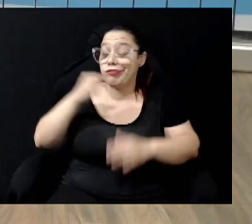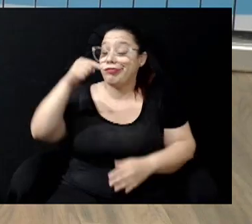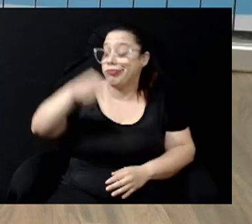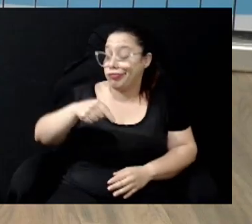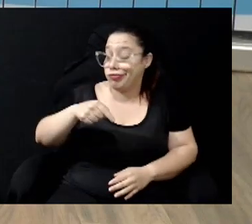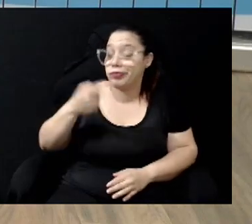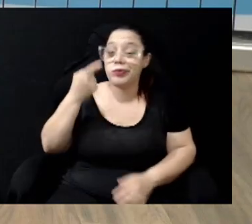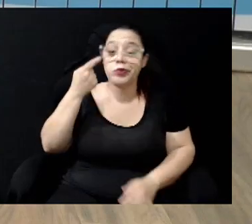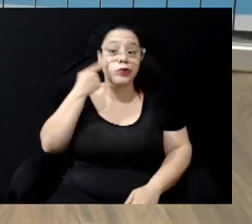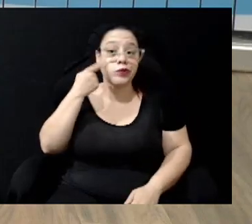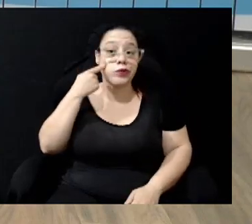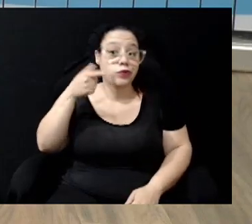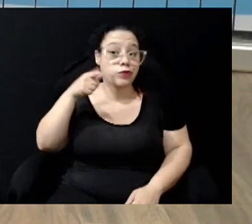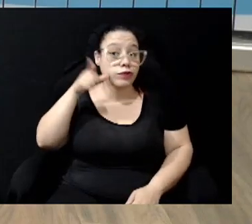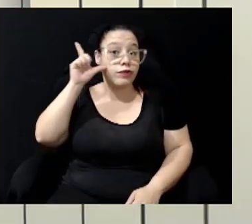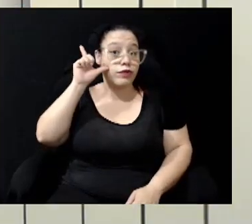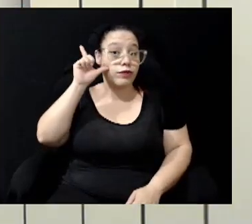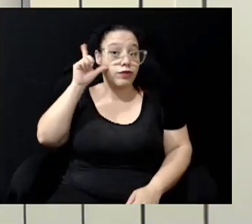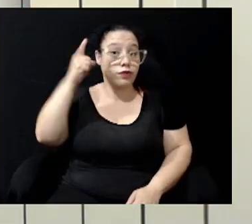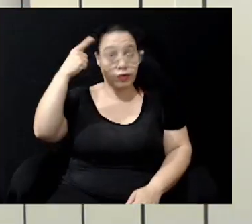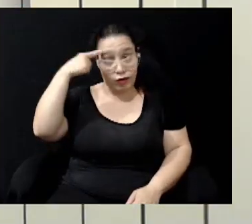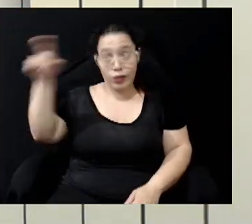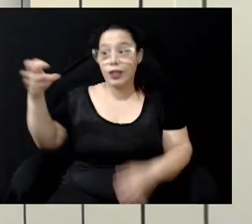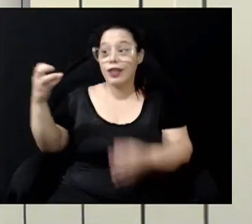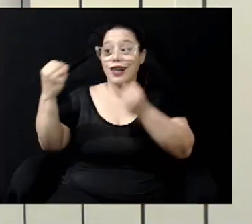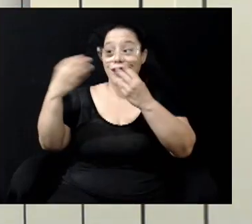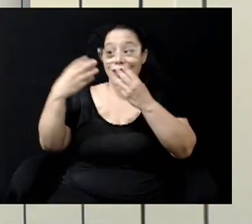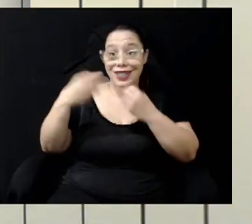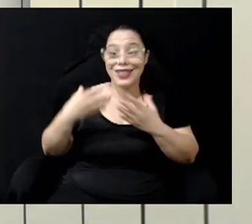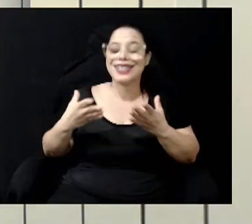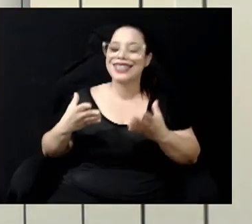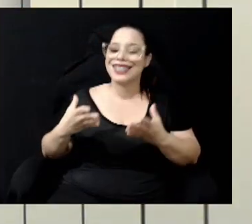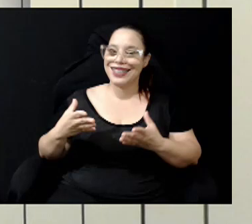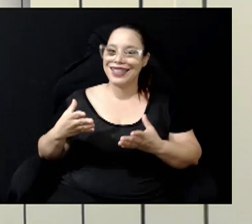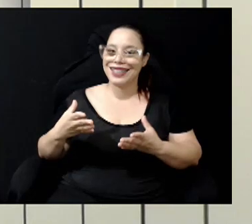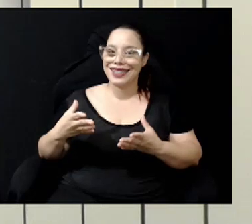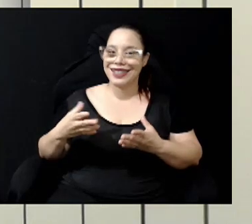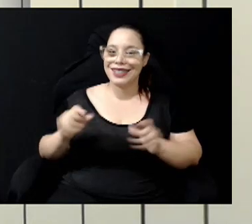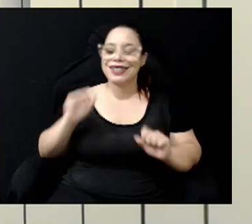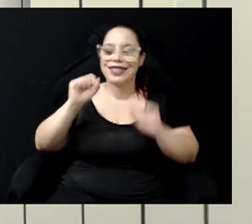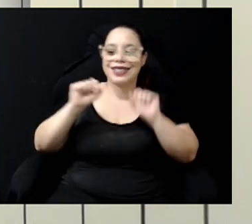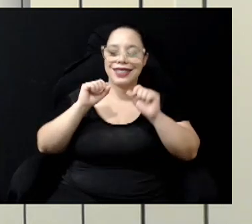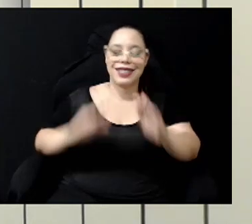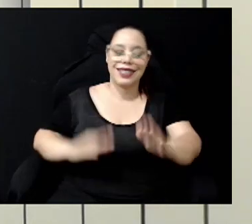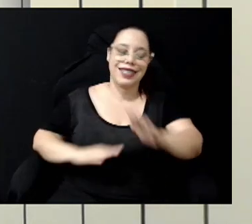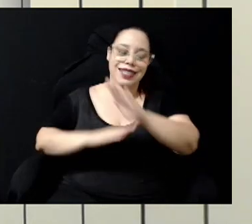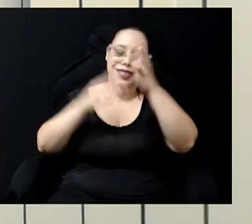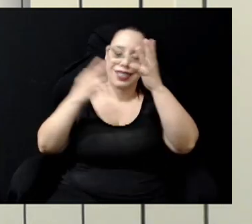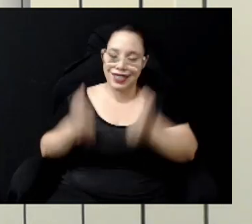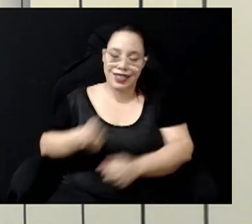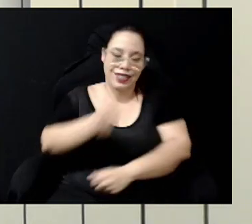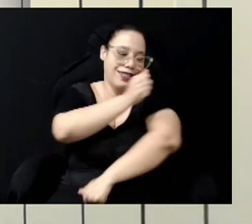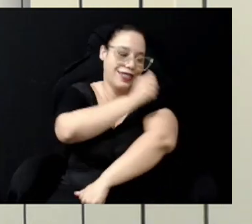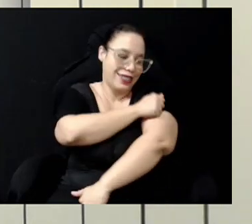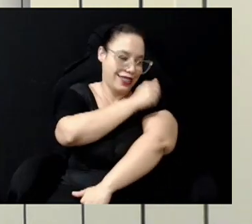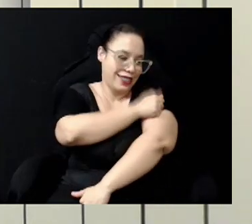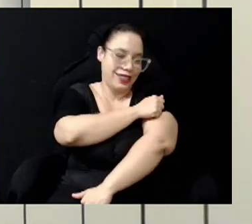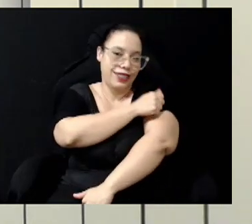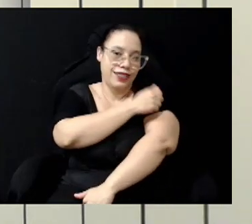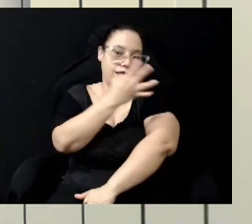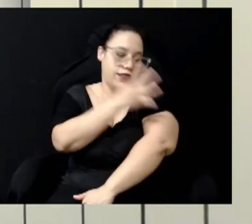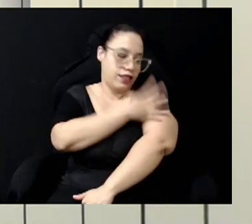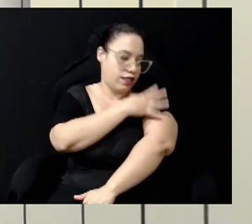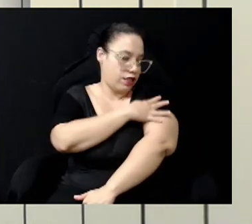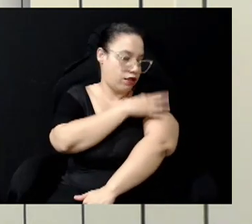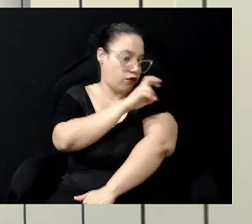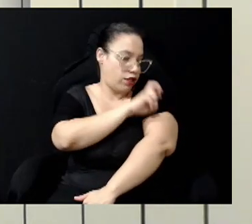ontem foi dia de Câmara Educa. E com isso a Câmara recebeu alunos dos 4º e 5º anos da